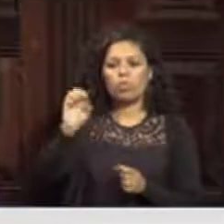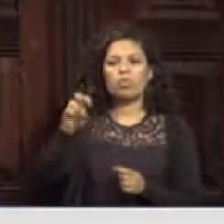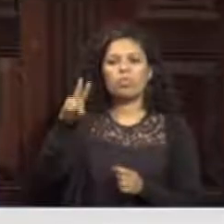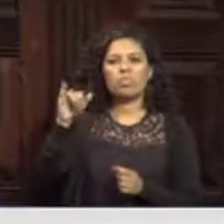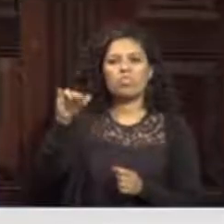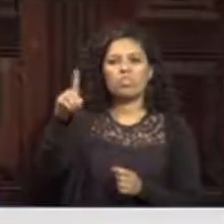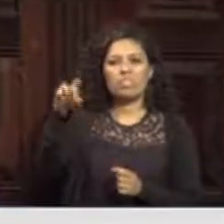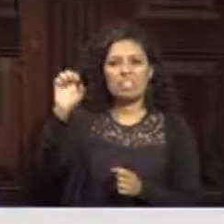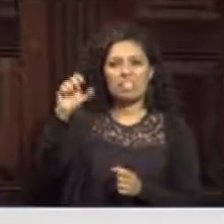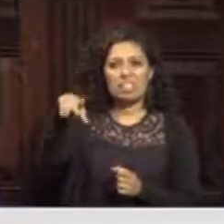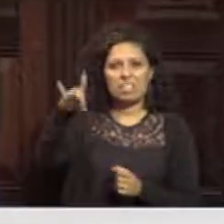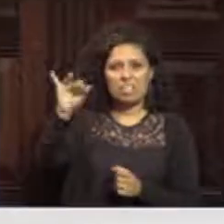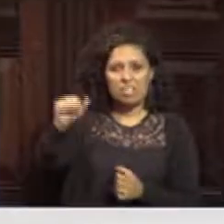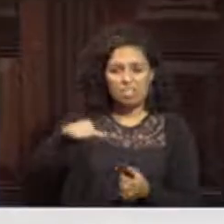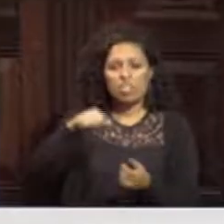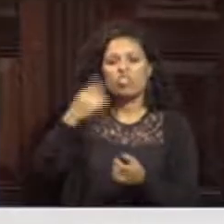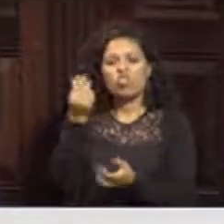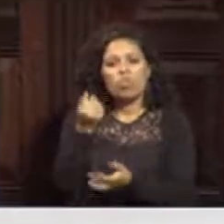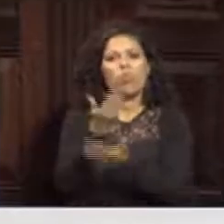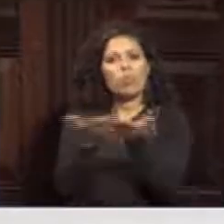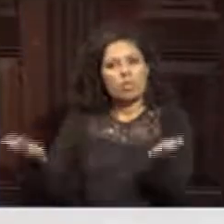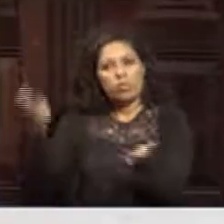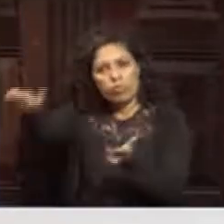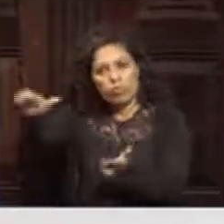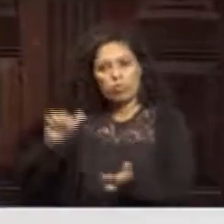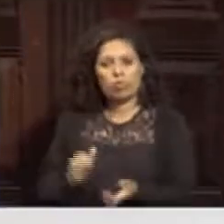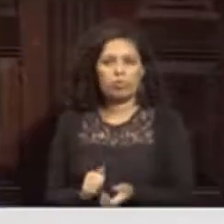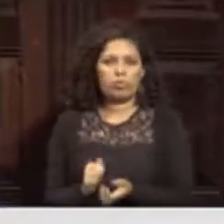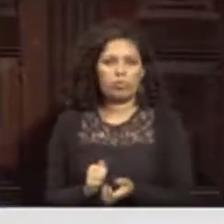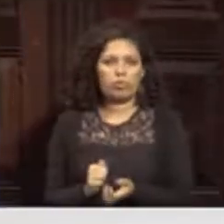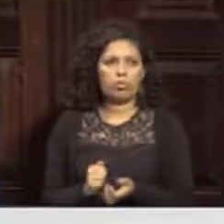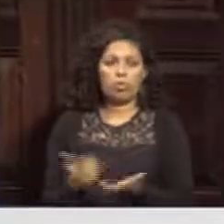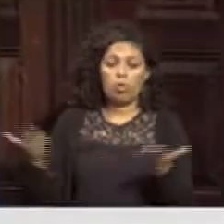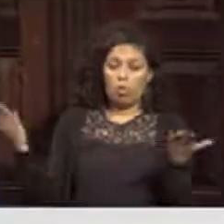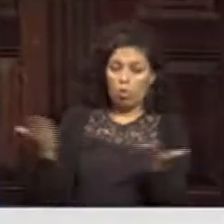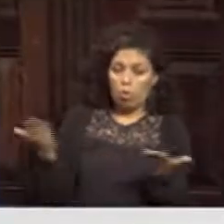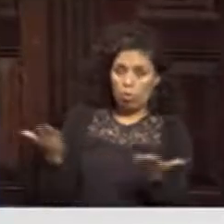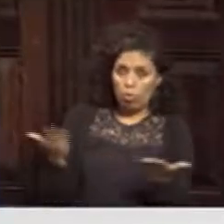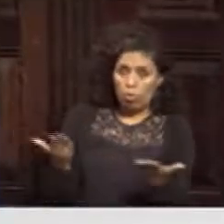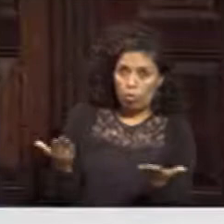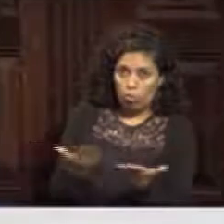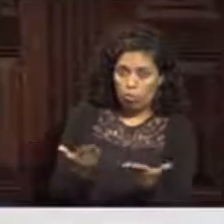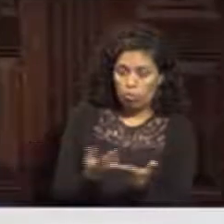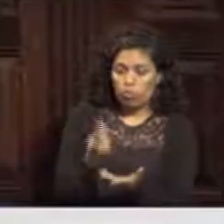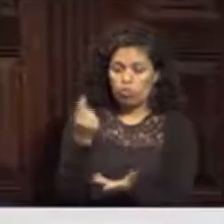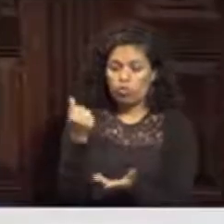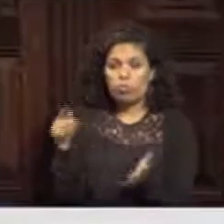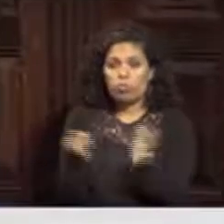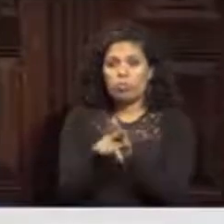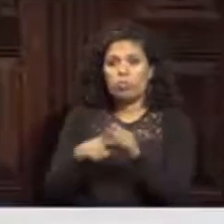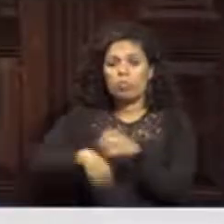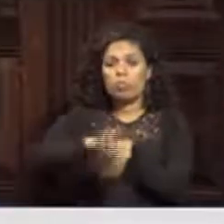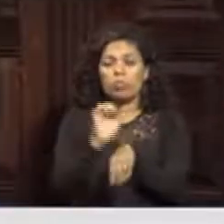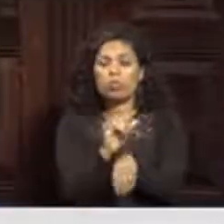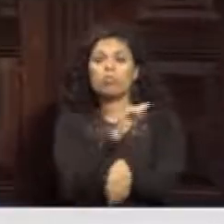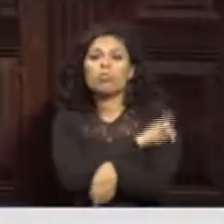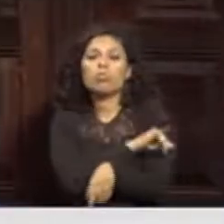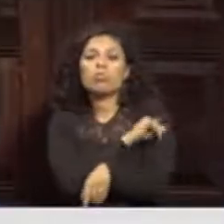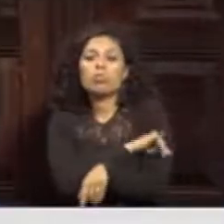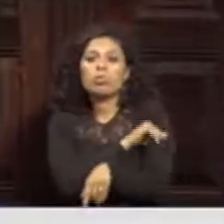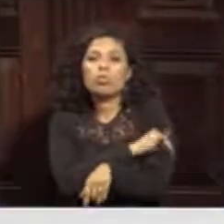ainda, a ponto que hoje o Tesouro do Estado tem que ir lá